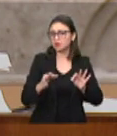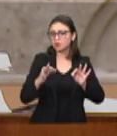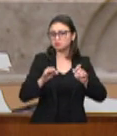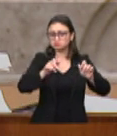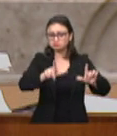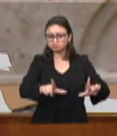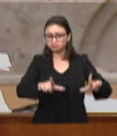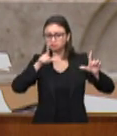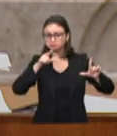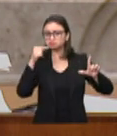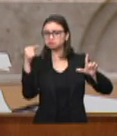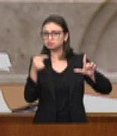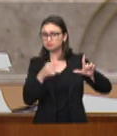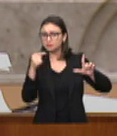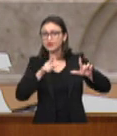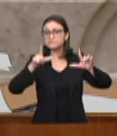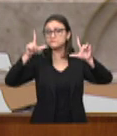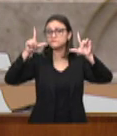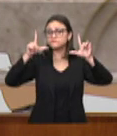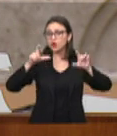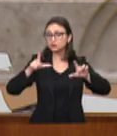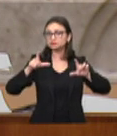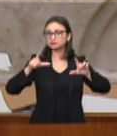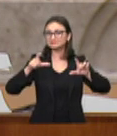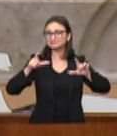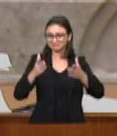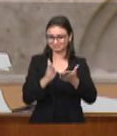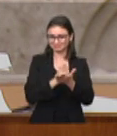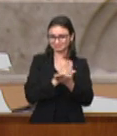com destaque para a foto da capa,